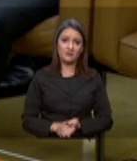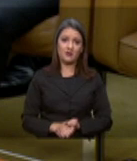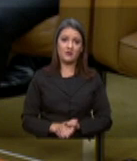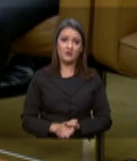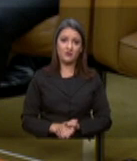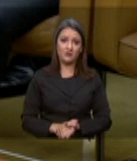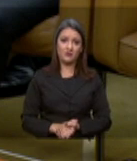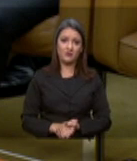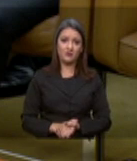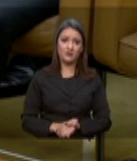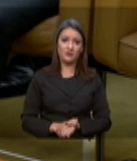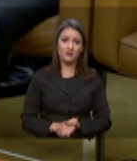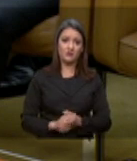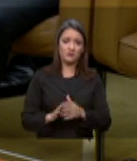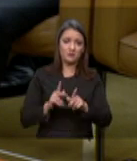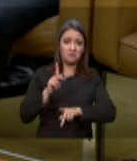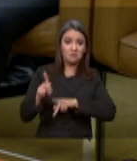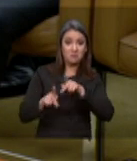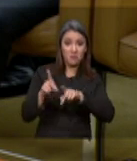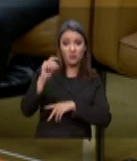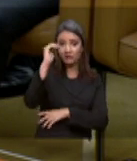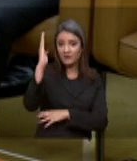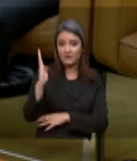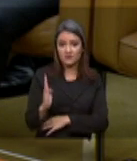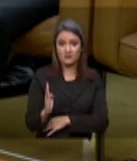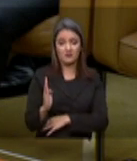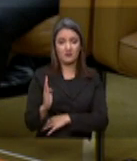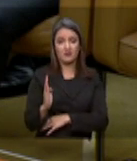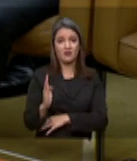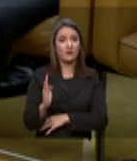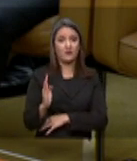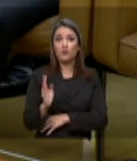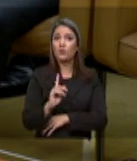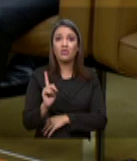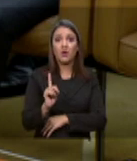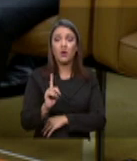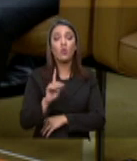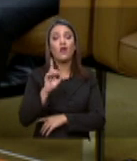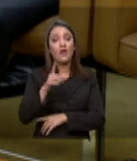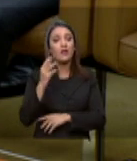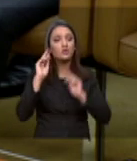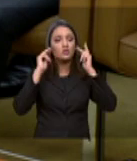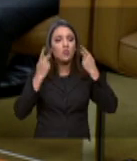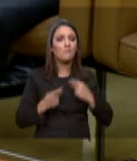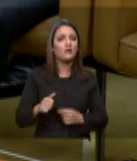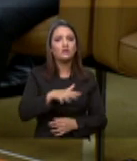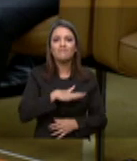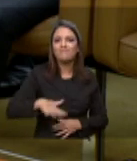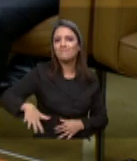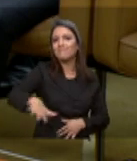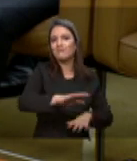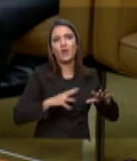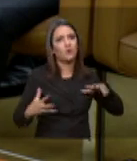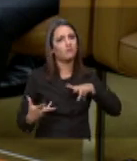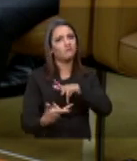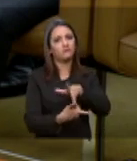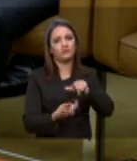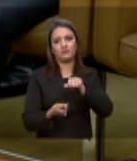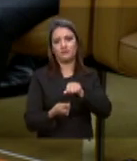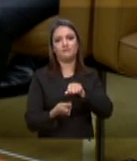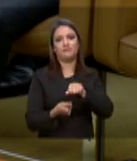povo brasileiro. É do ser humano enquanto um pedido universal,